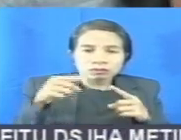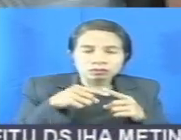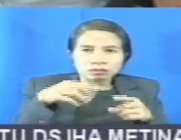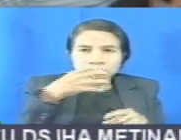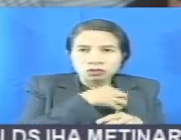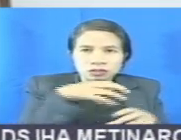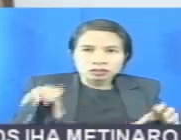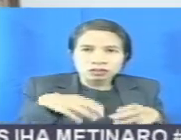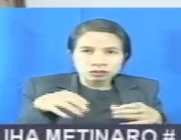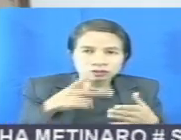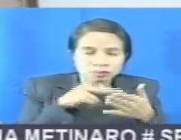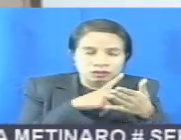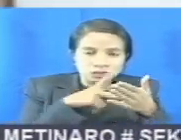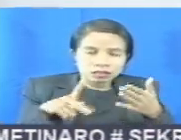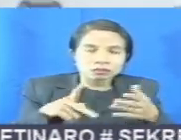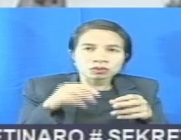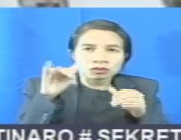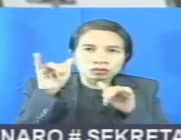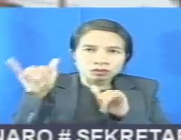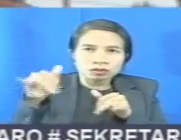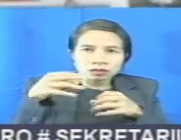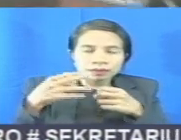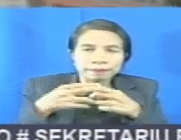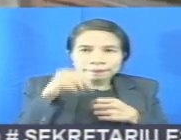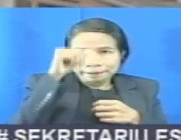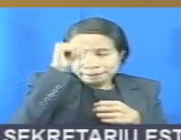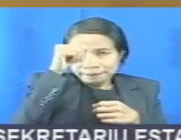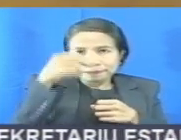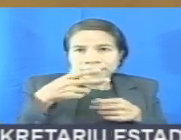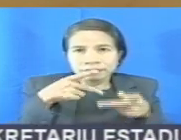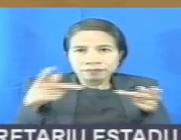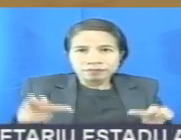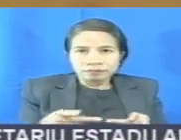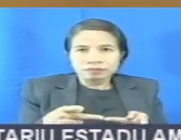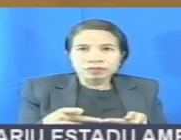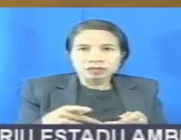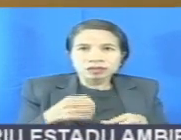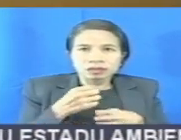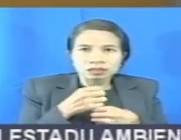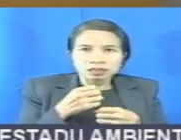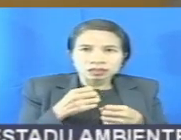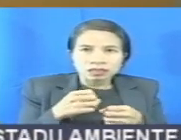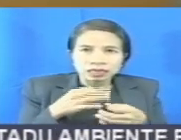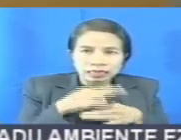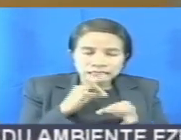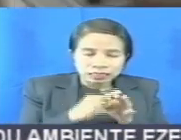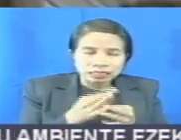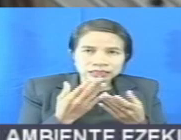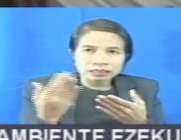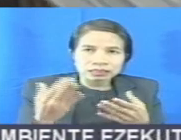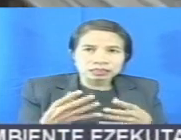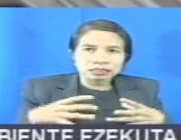Investigação Criminal to e a cidadão Nia Fatin, cidadão indiano Nia Rasik, sob o rela material, a Nessan